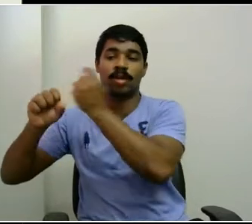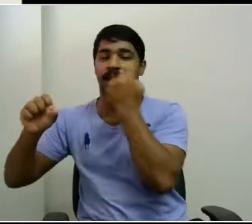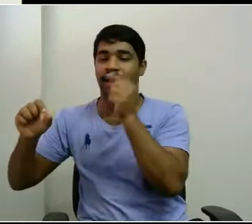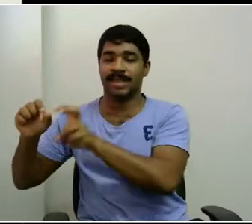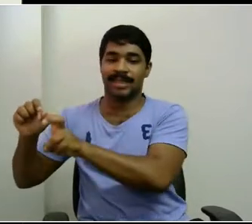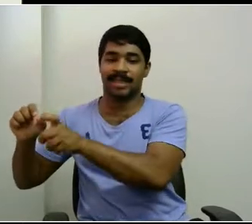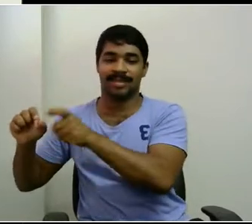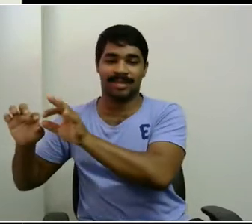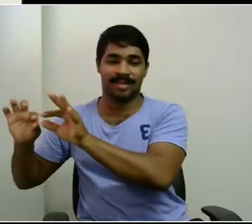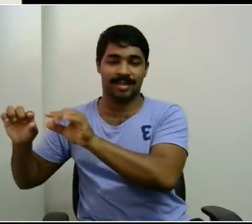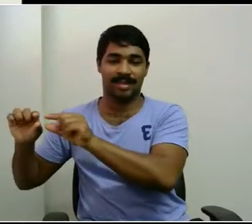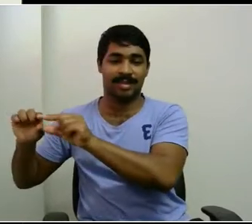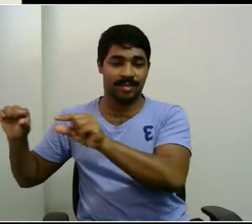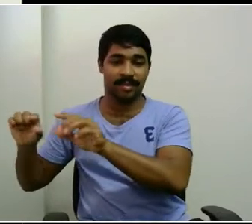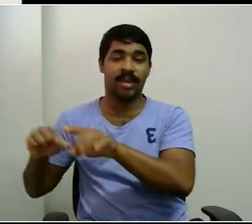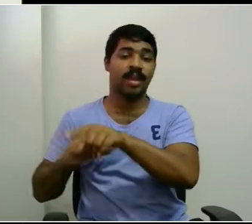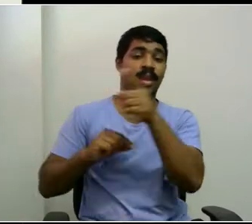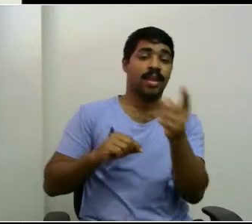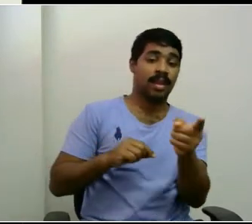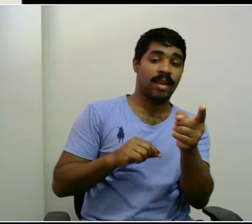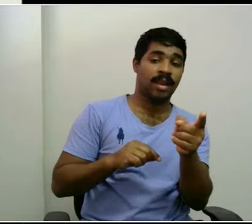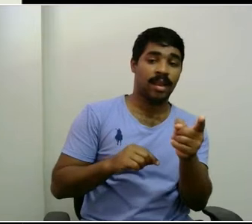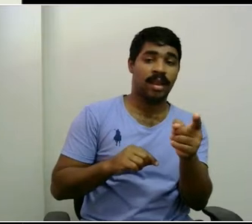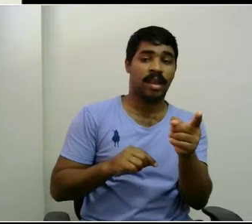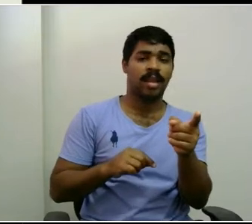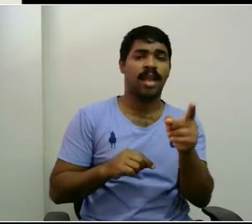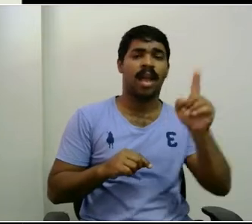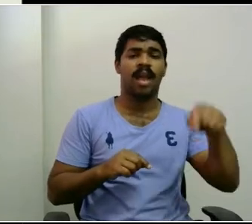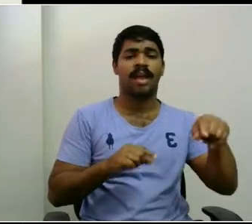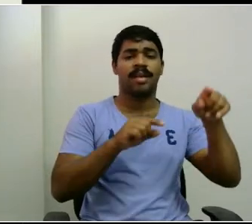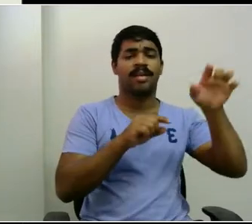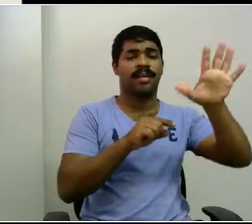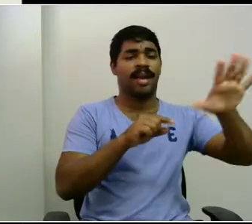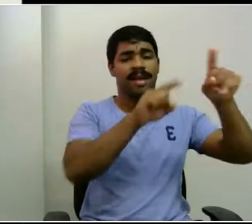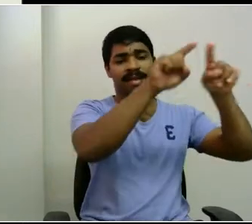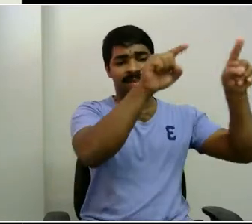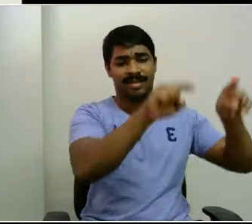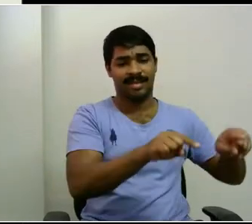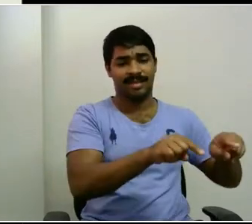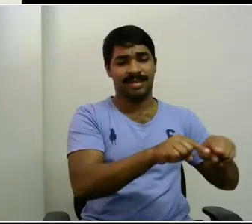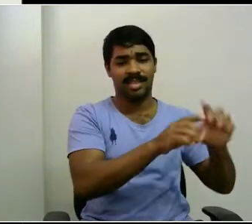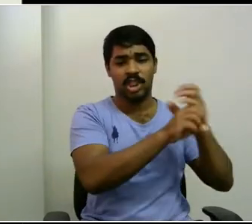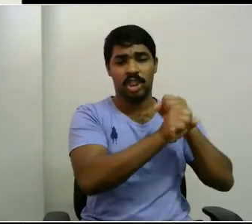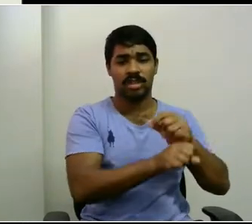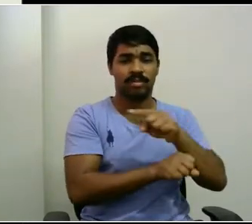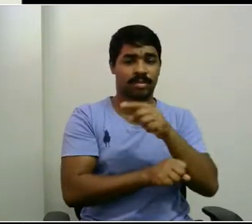o perímetro do retângulo por 4x mais 20, tá? Então essas aqui seriam as nossas respostas, tá?